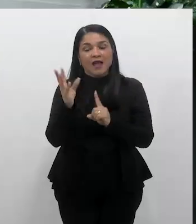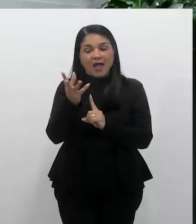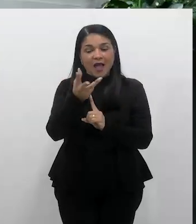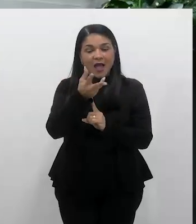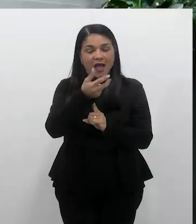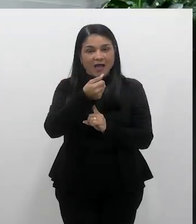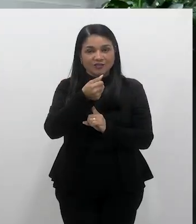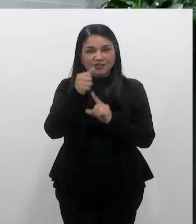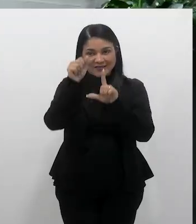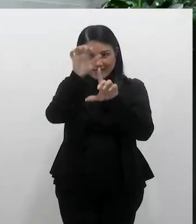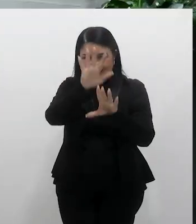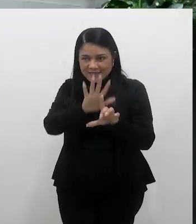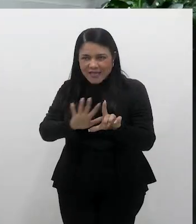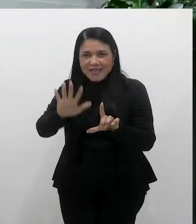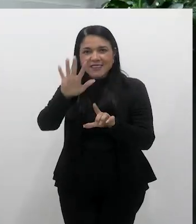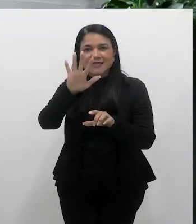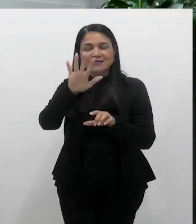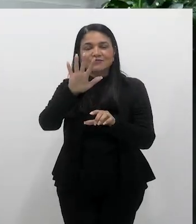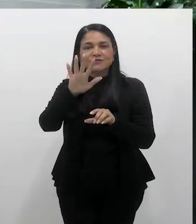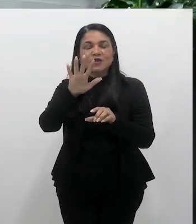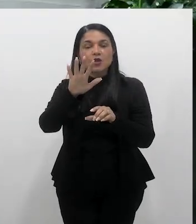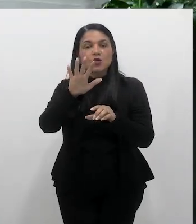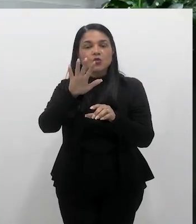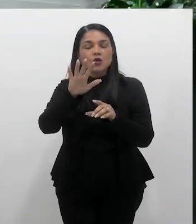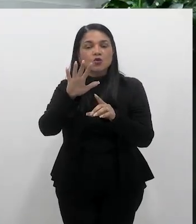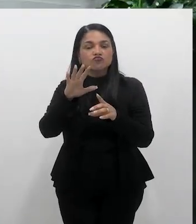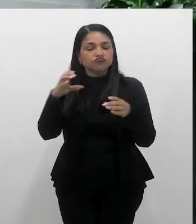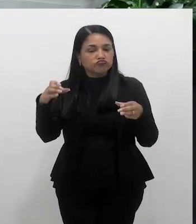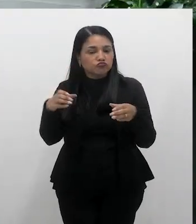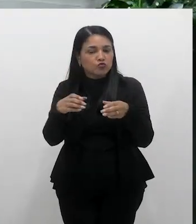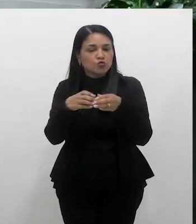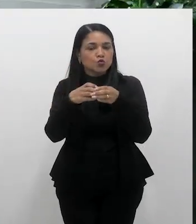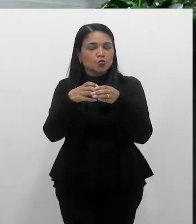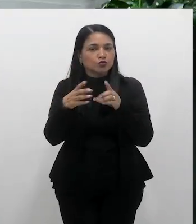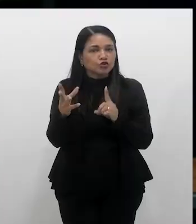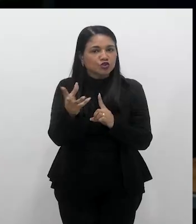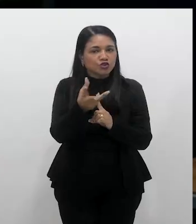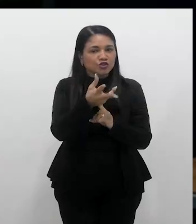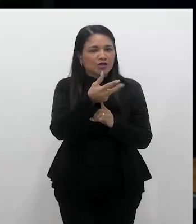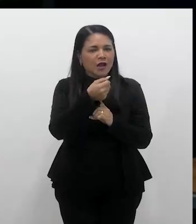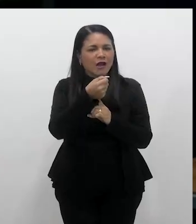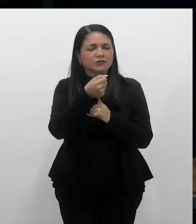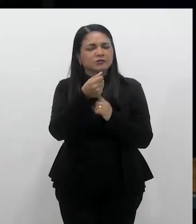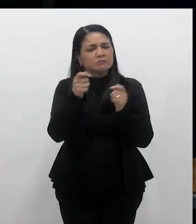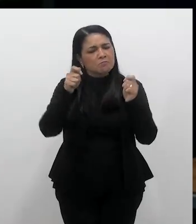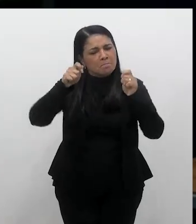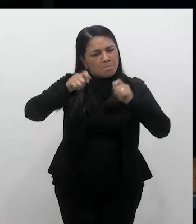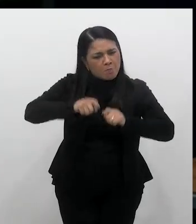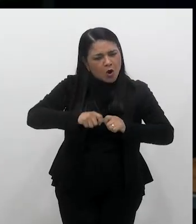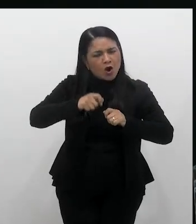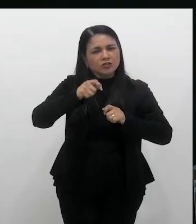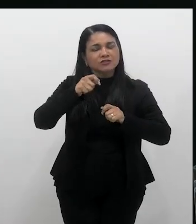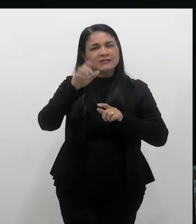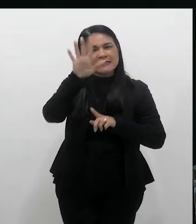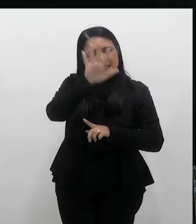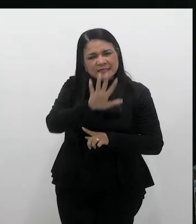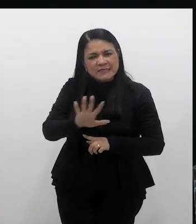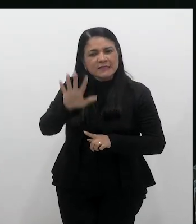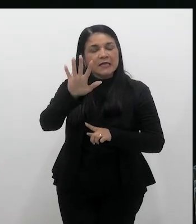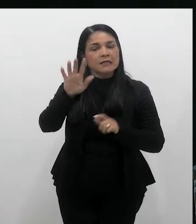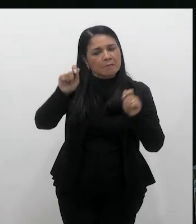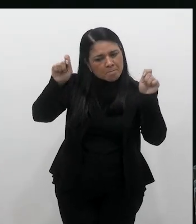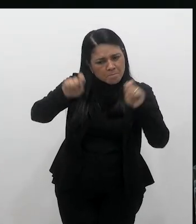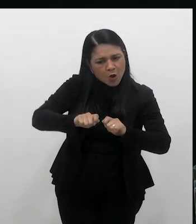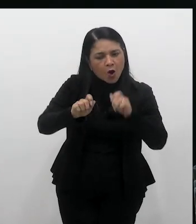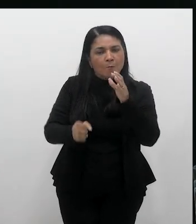as artes da cena é justamente esse conjunto de artes que está se perguntando o que pode a cena, né? O que a cena é capaz de